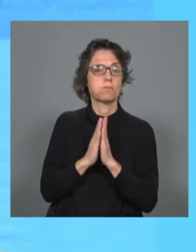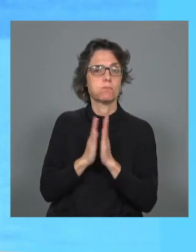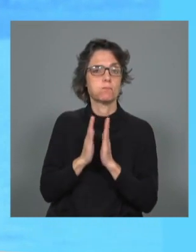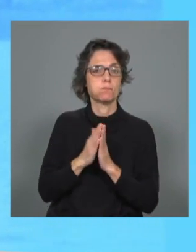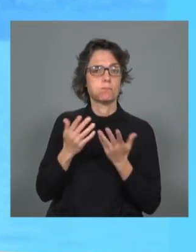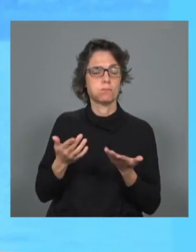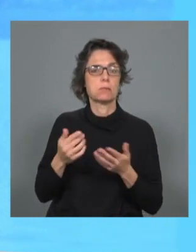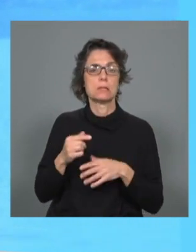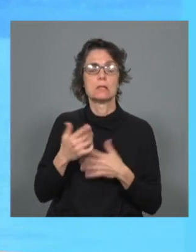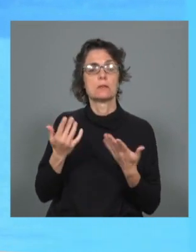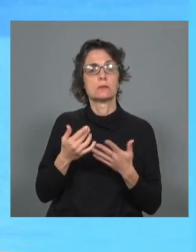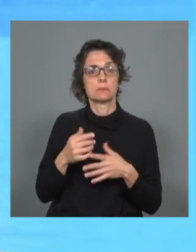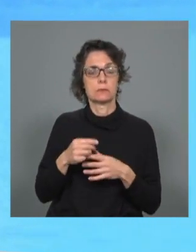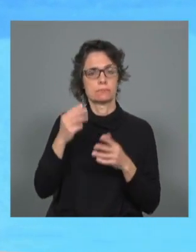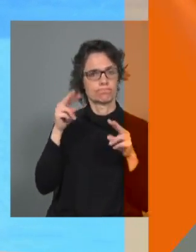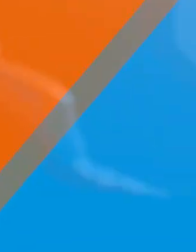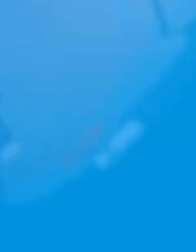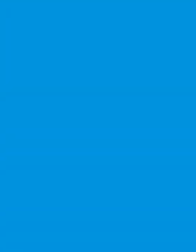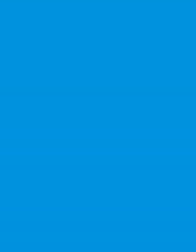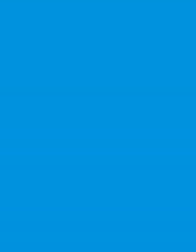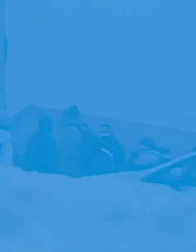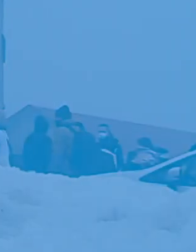religiosa para os quais chamamos a sua atenção.